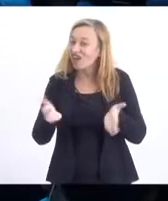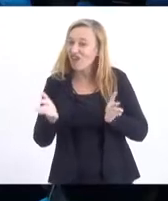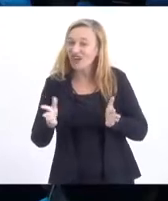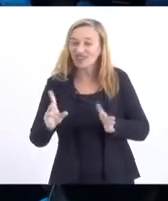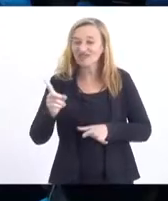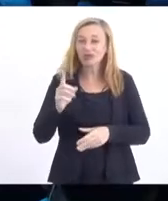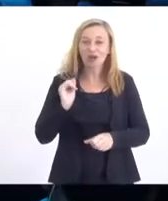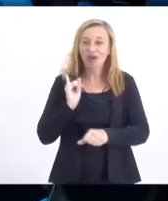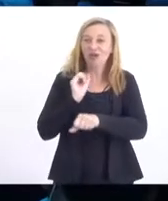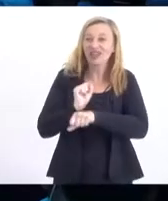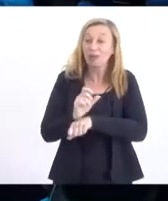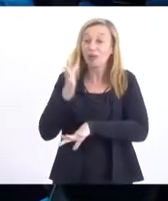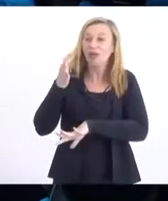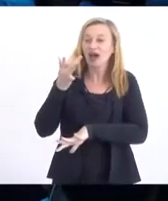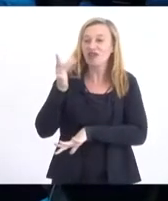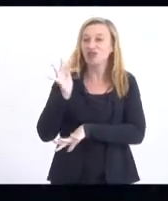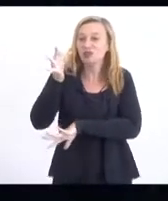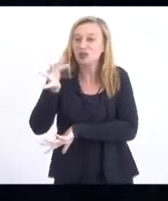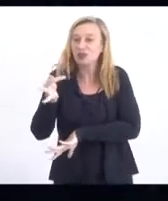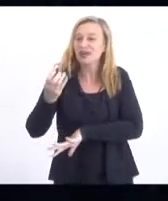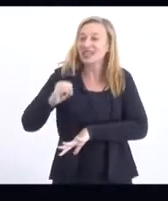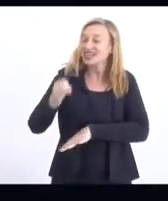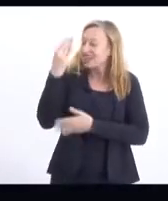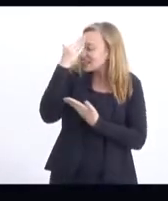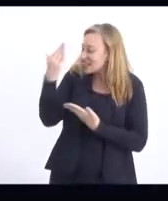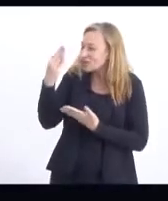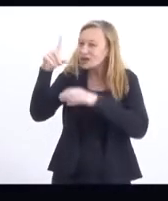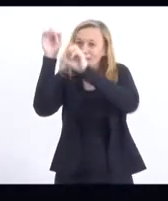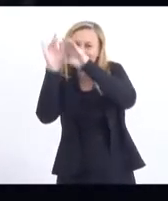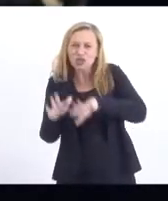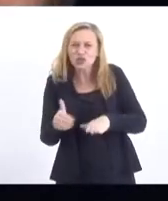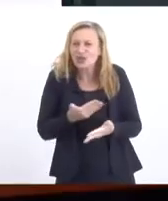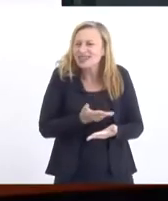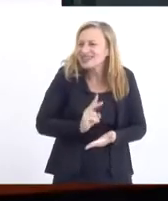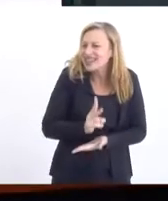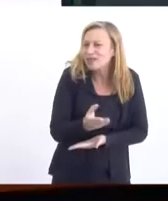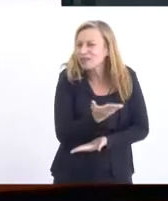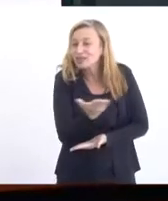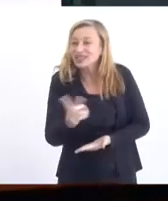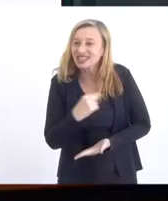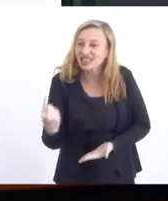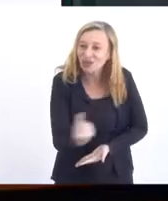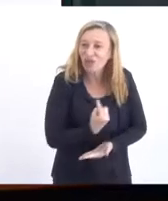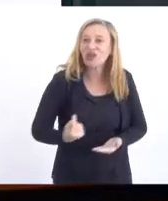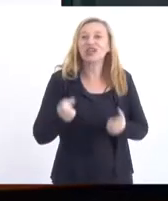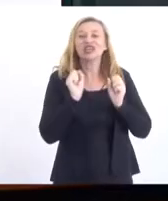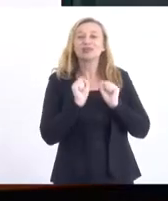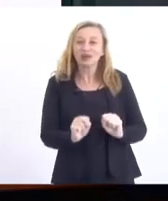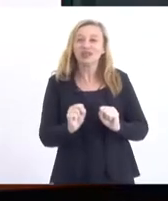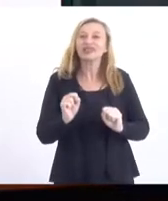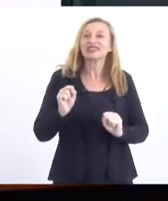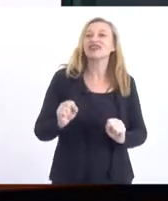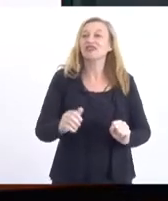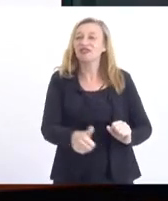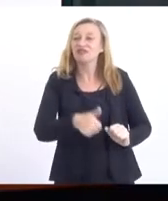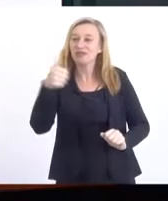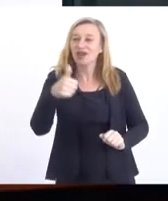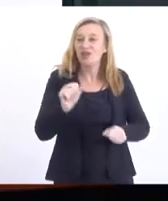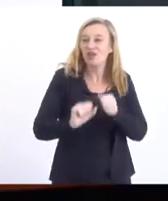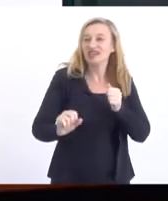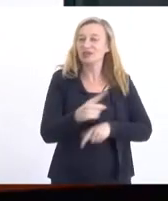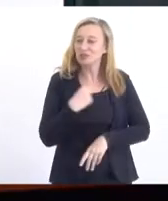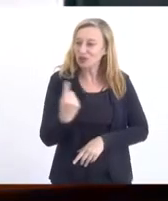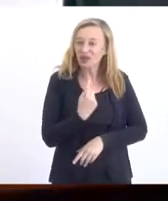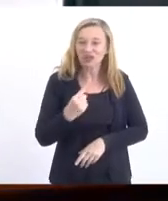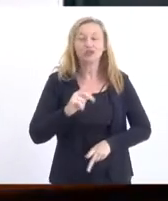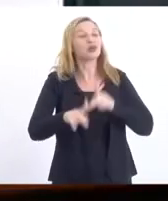Muito obrigado por tudo que vocês fazem, que Deus sempre os abençoe e abençoe a todos nós, para que possamos sim fazer o melhor, não por nós, mas